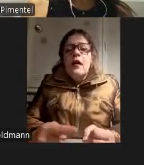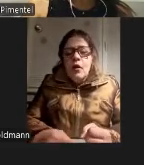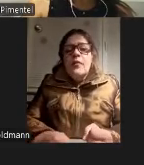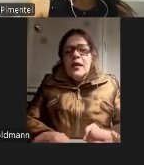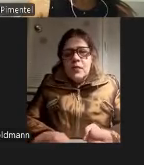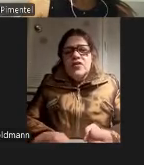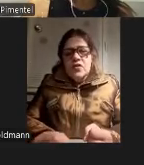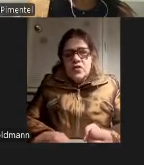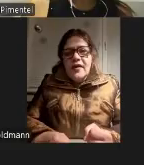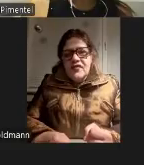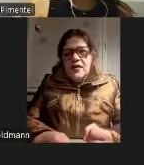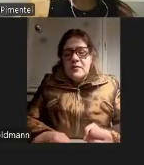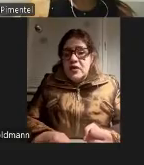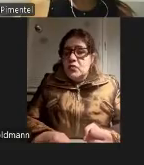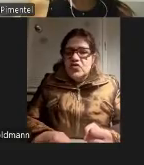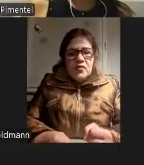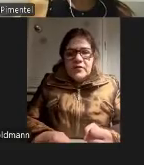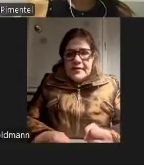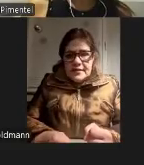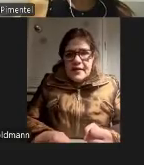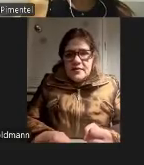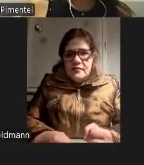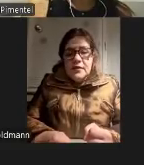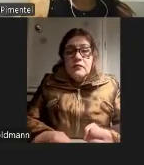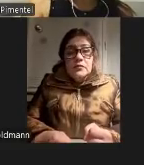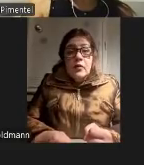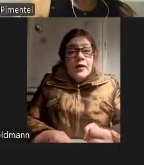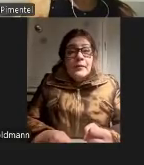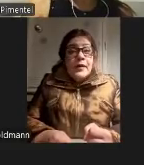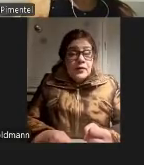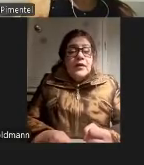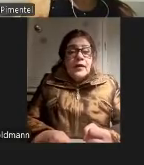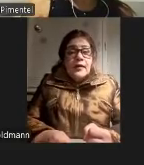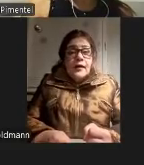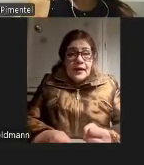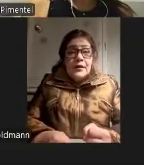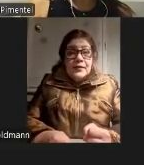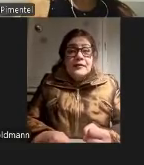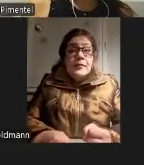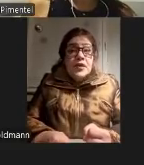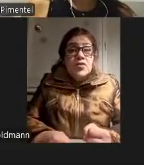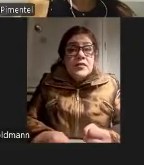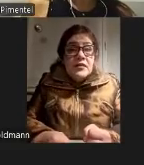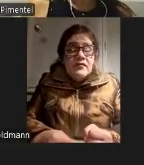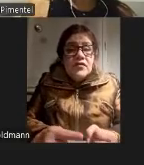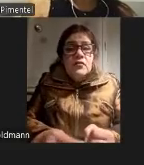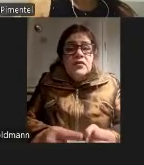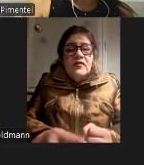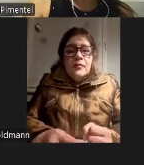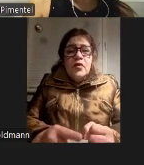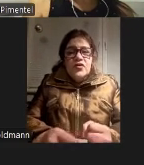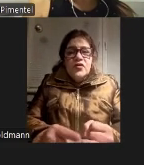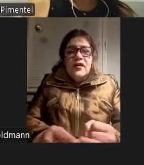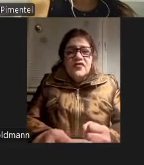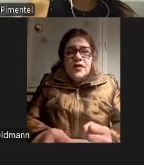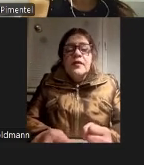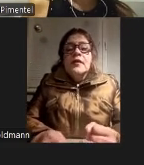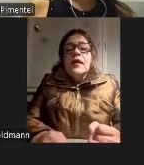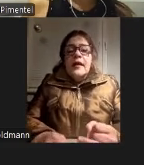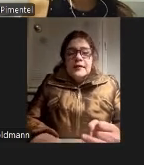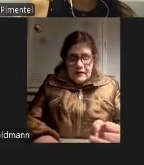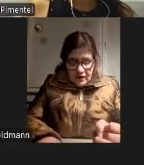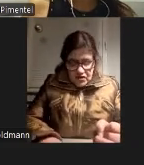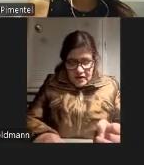apneia, ou pela polissonografia, mas muitos não têm acesso, então não era para não tratar, era para tratar mesmo assim, viu? Se não tiver a